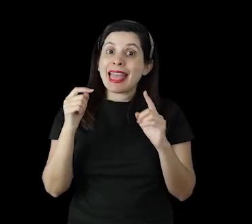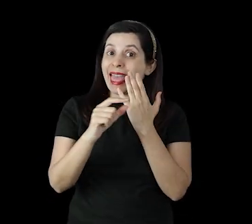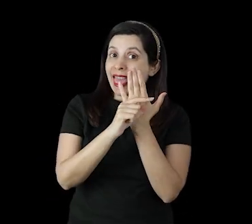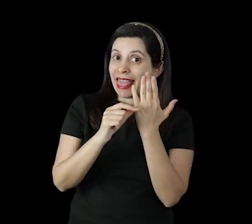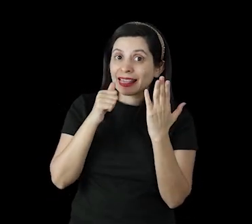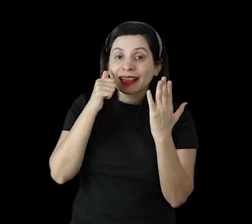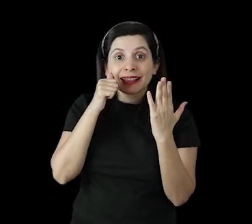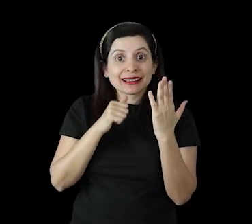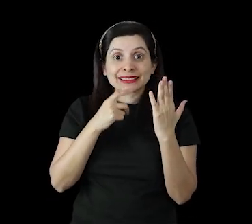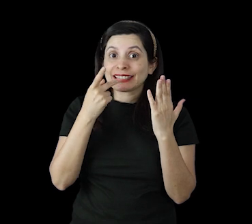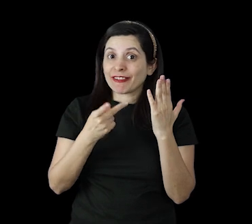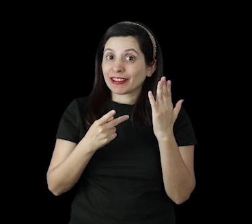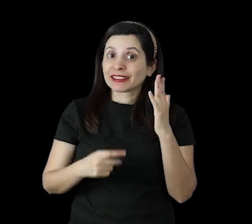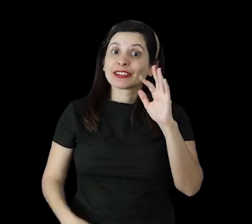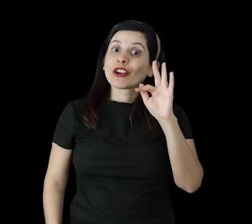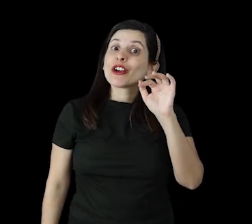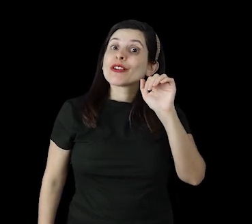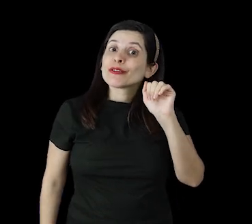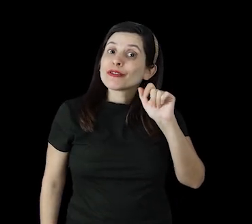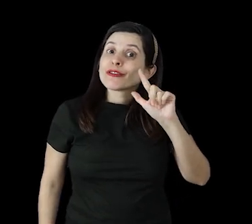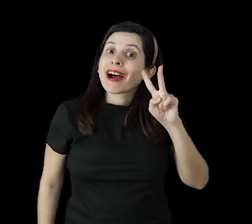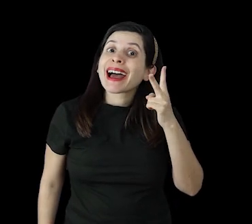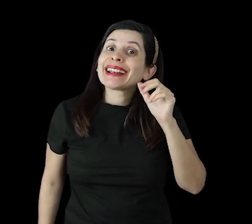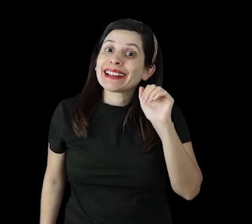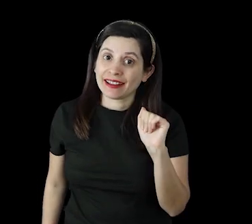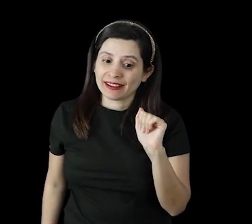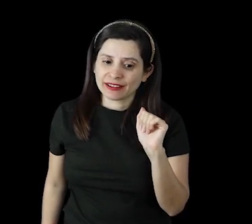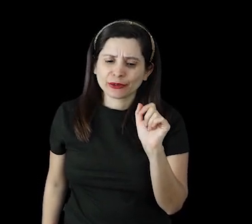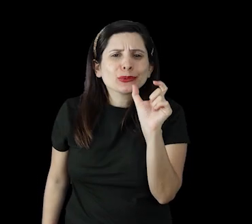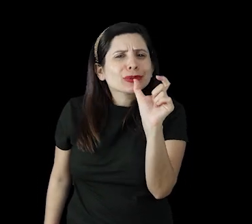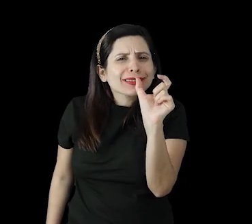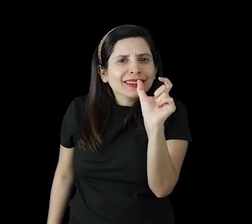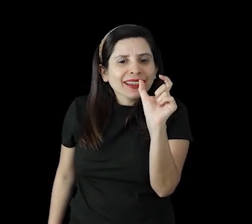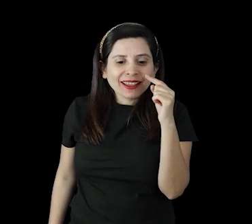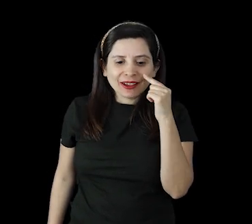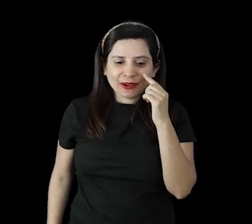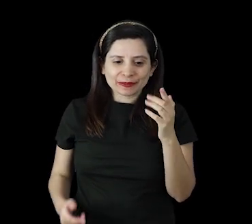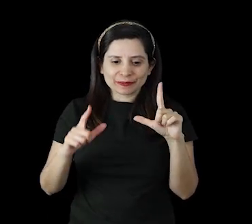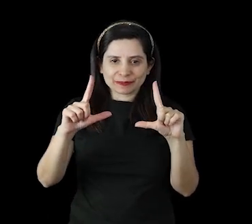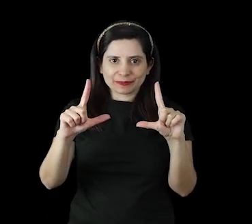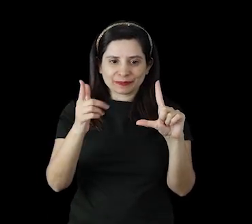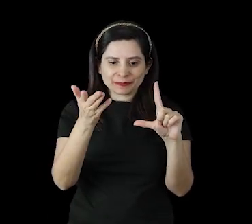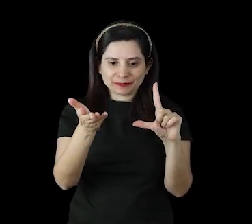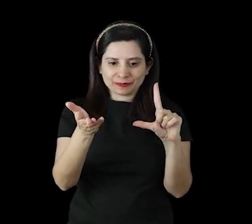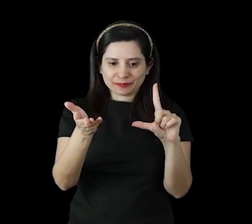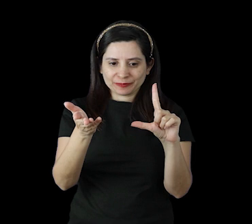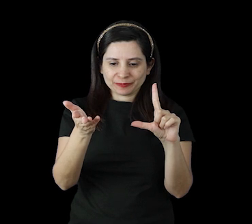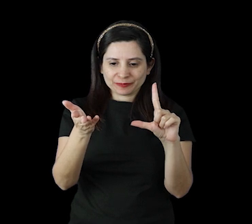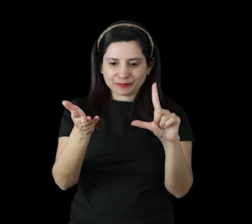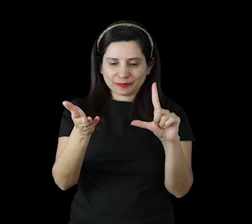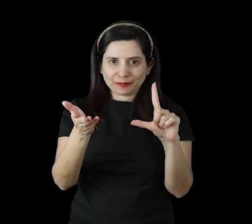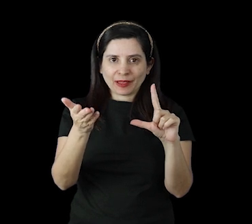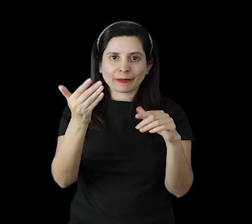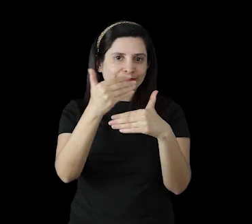em falha. Mas, assim, o que é falha? Eu vou... Olha aqui, as falhas. Nesse PDF